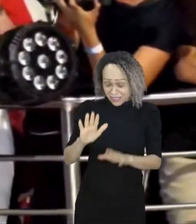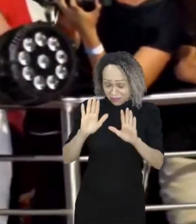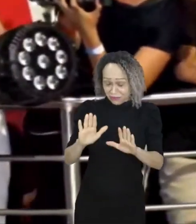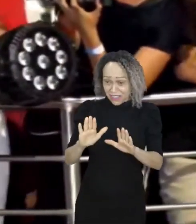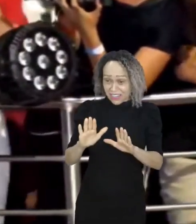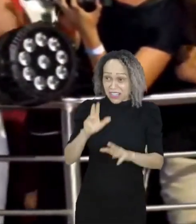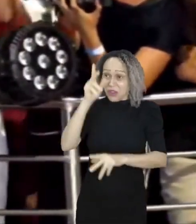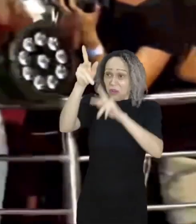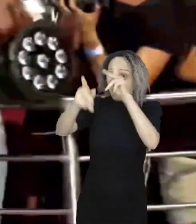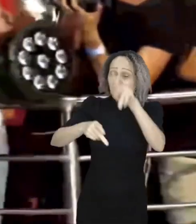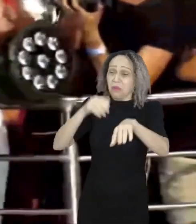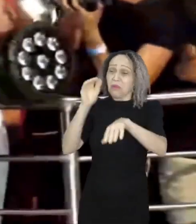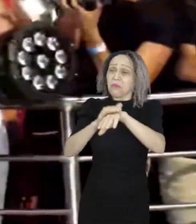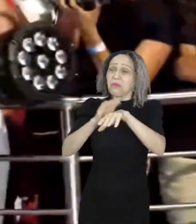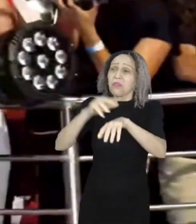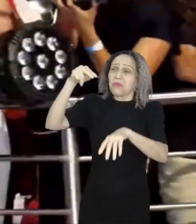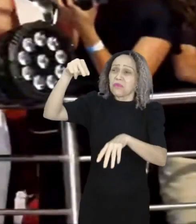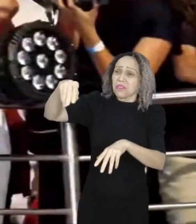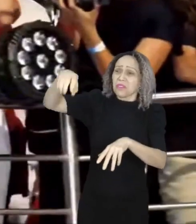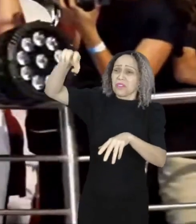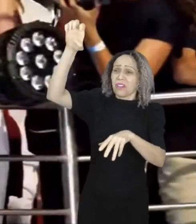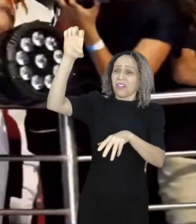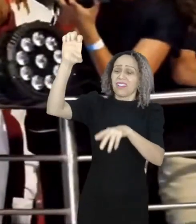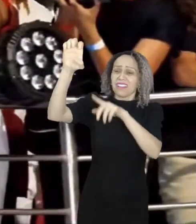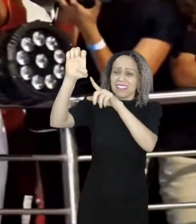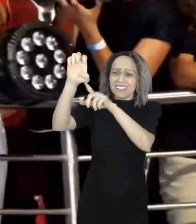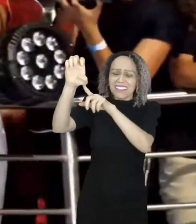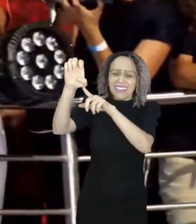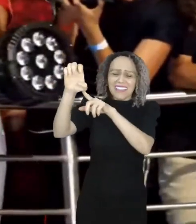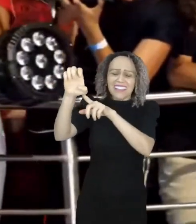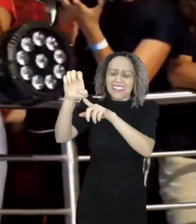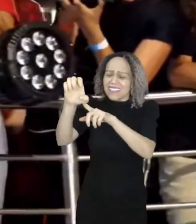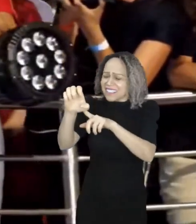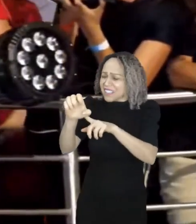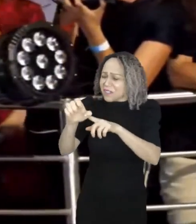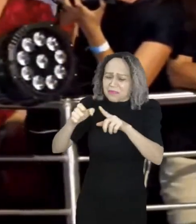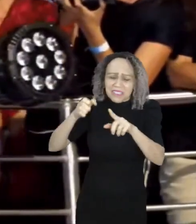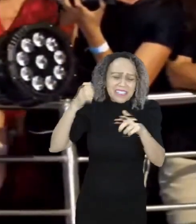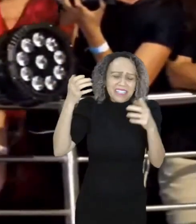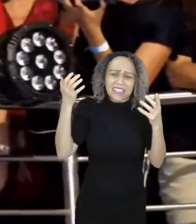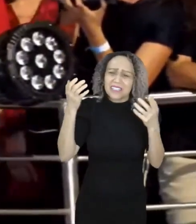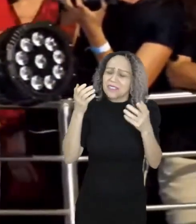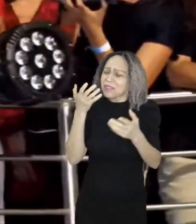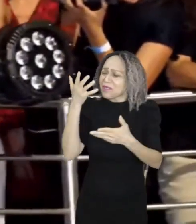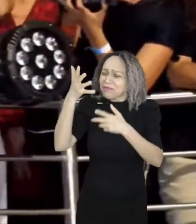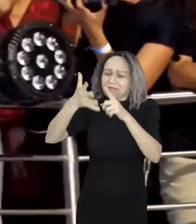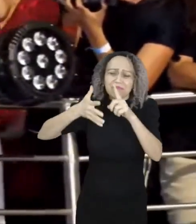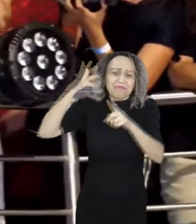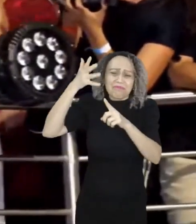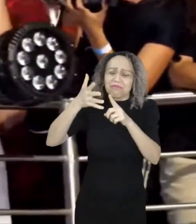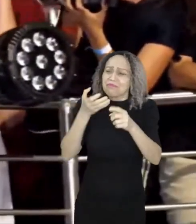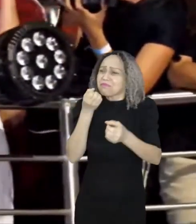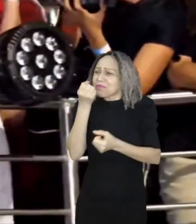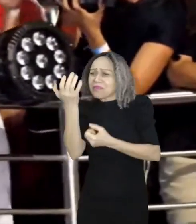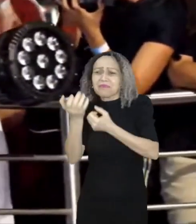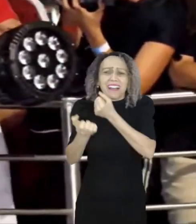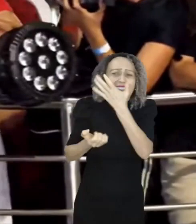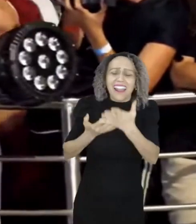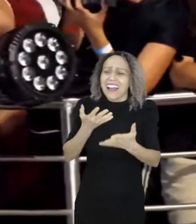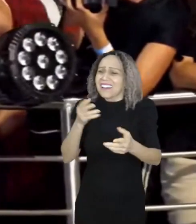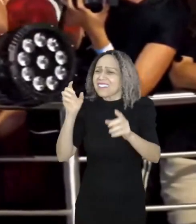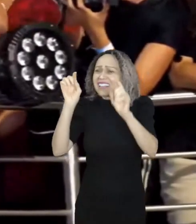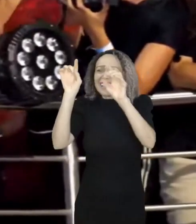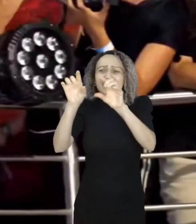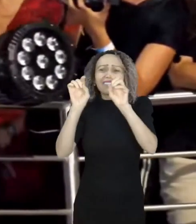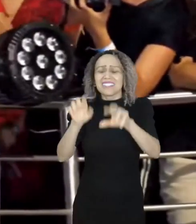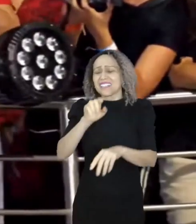especial, porque aquele povo foi muito porreta no primeiro, no segundo, na eleição da